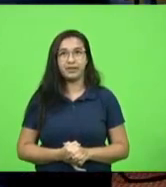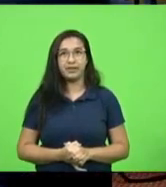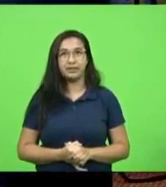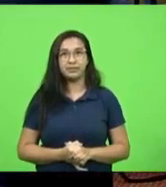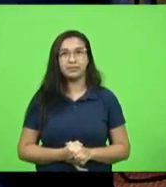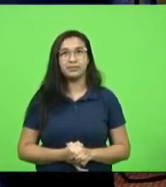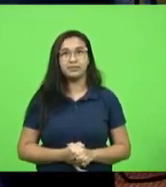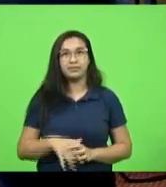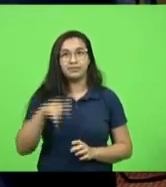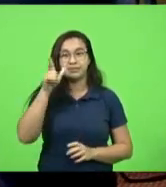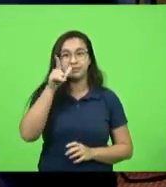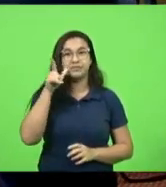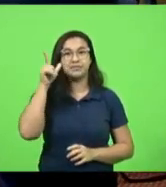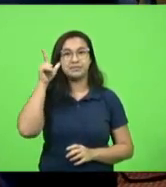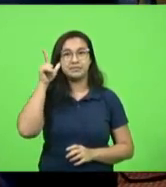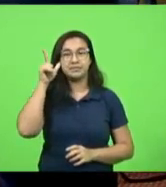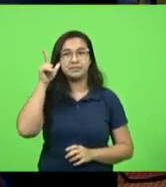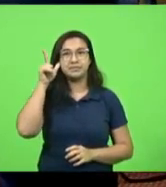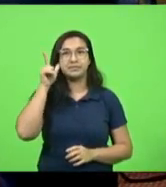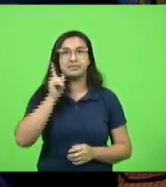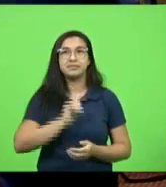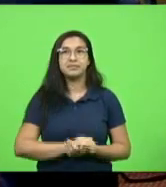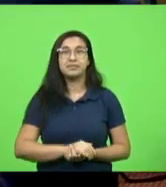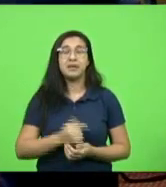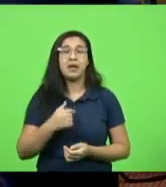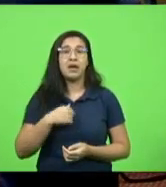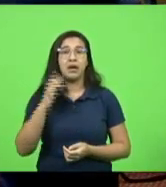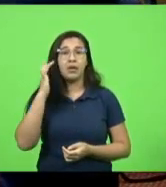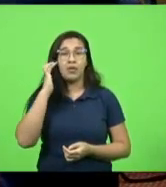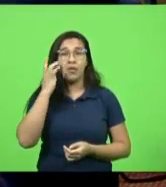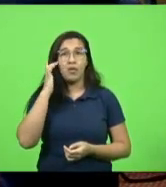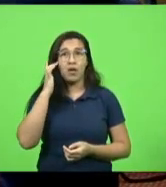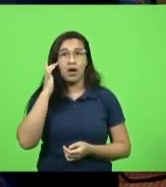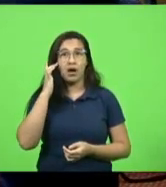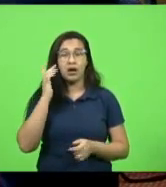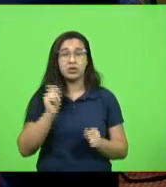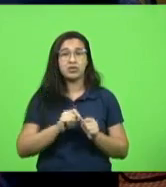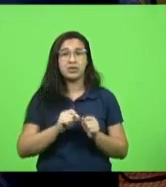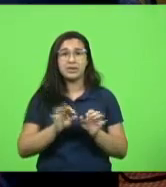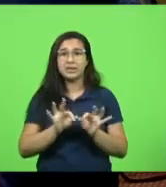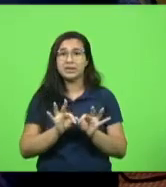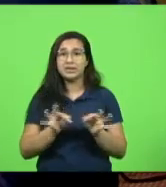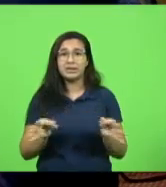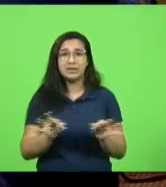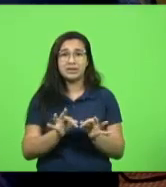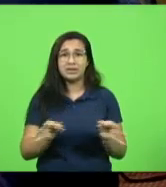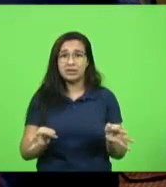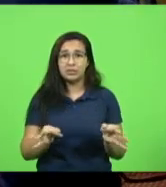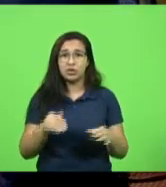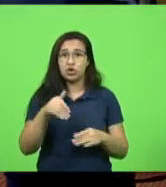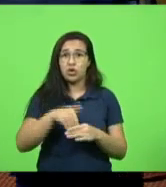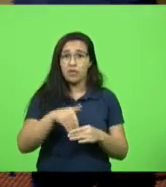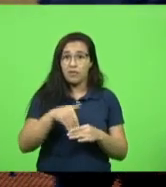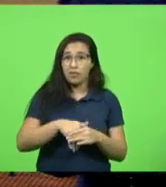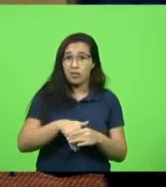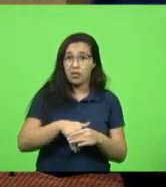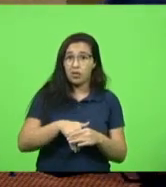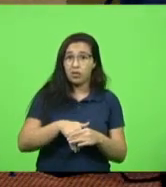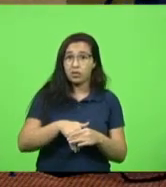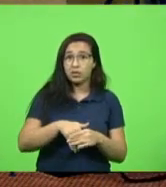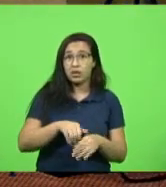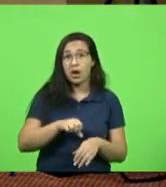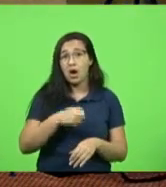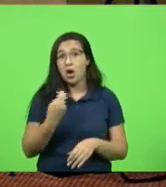também, deputado. Se me permite, questão de ordem. Eu só acho que nós devíamos fazer de maneira muito simples. Ou voto o requerimento ou não voto